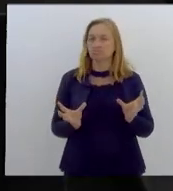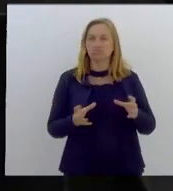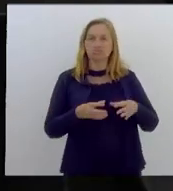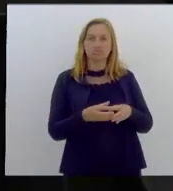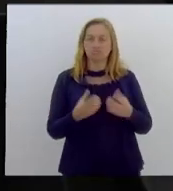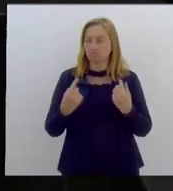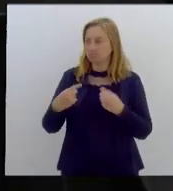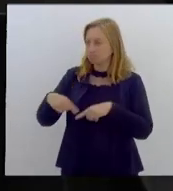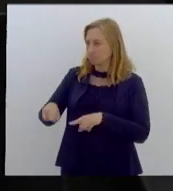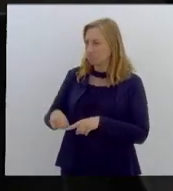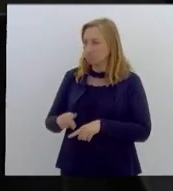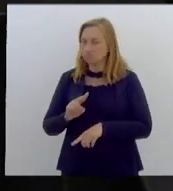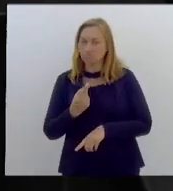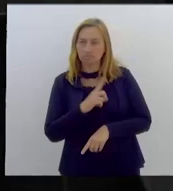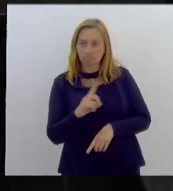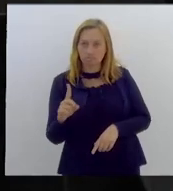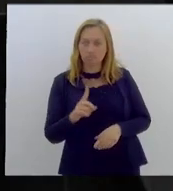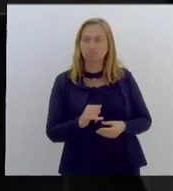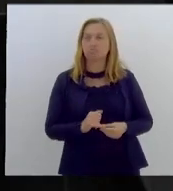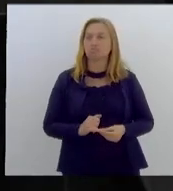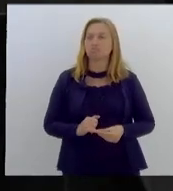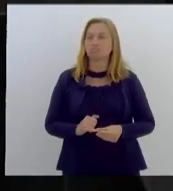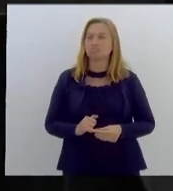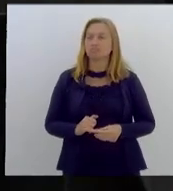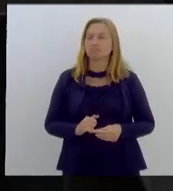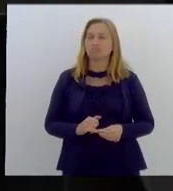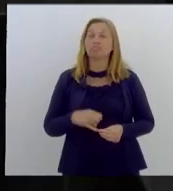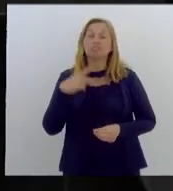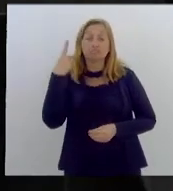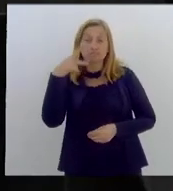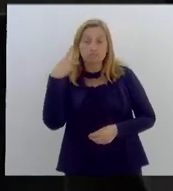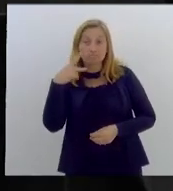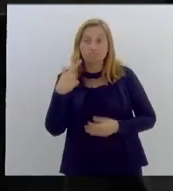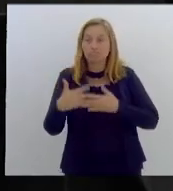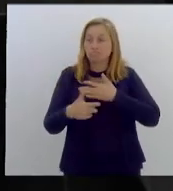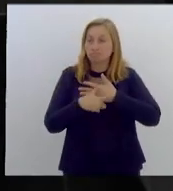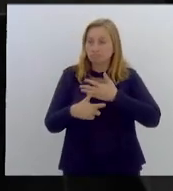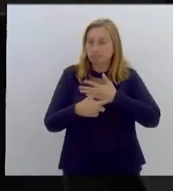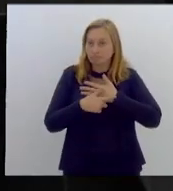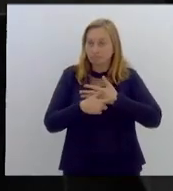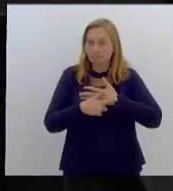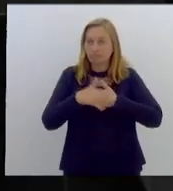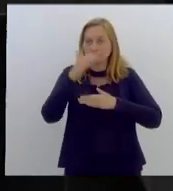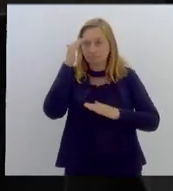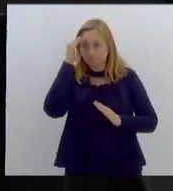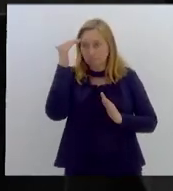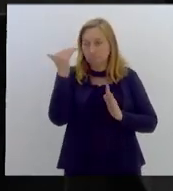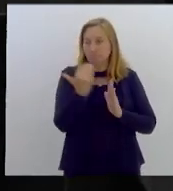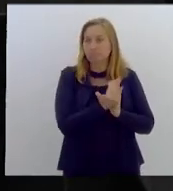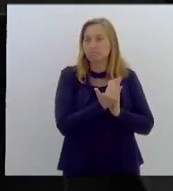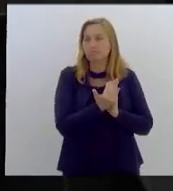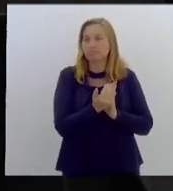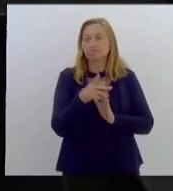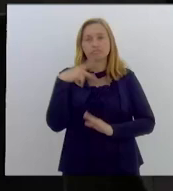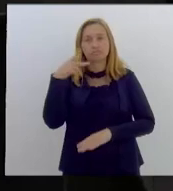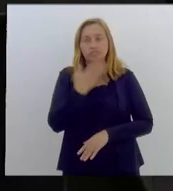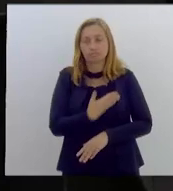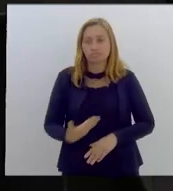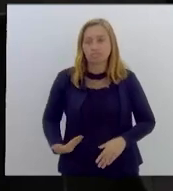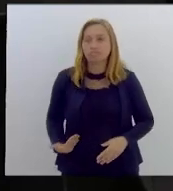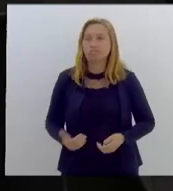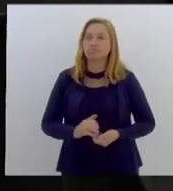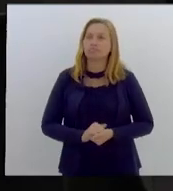de ser situação, o parlamento tem um papel a cumprir na definição das políticas